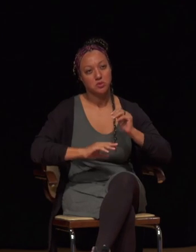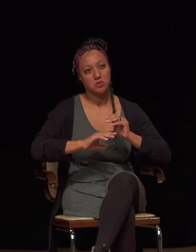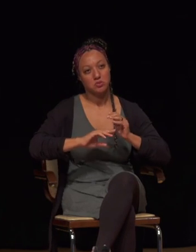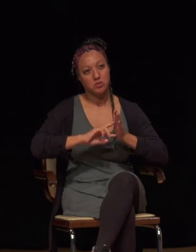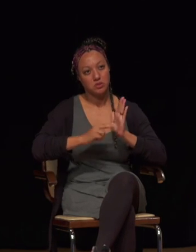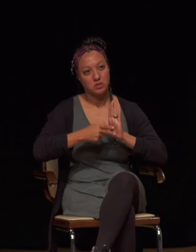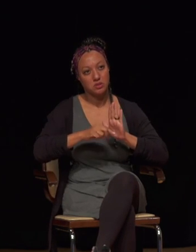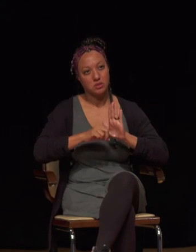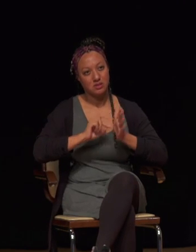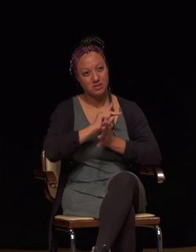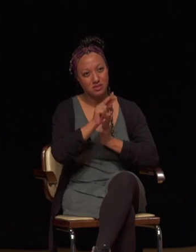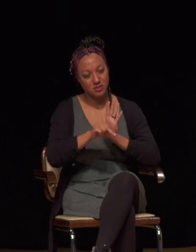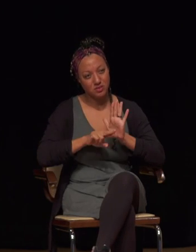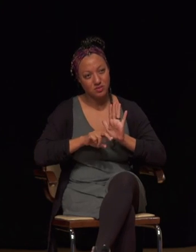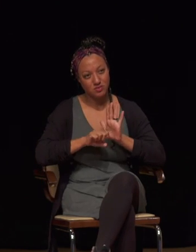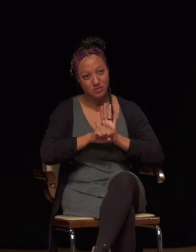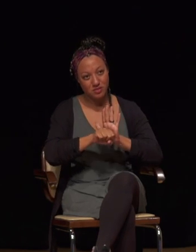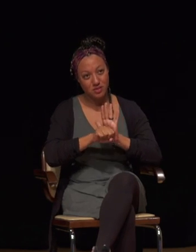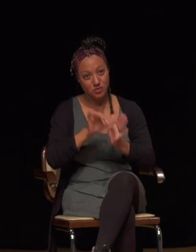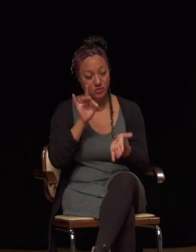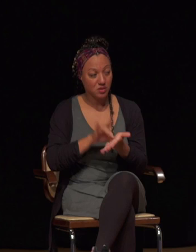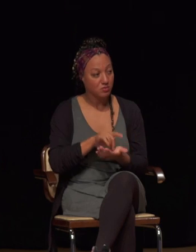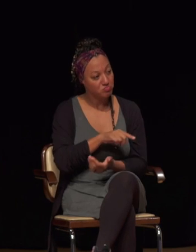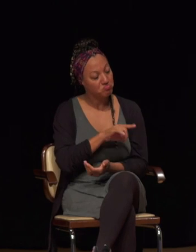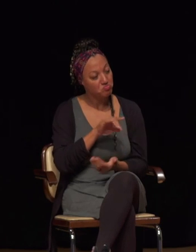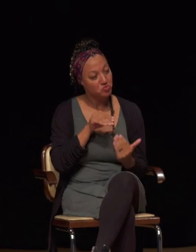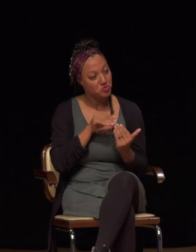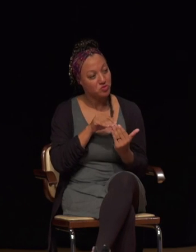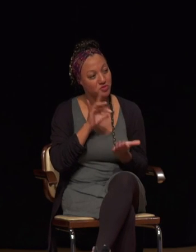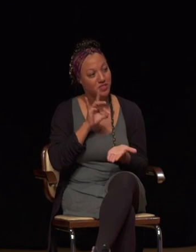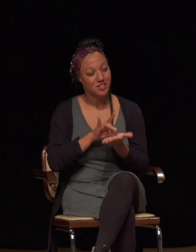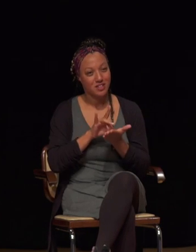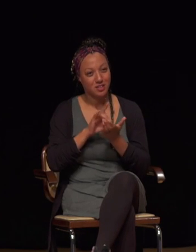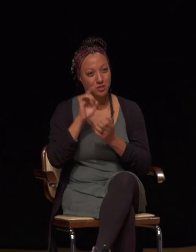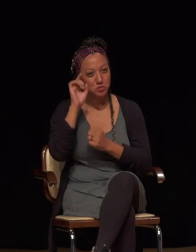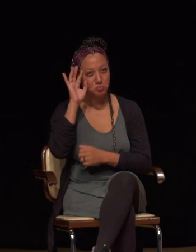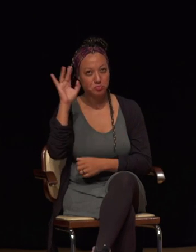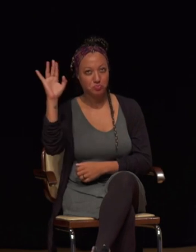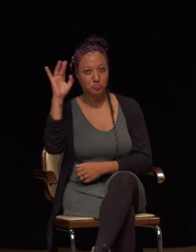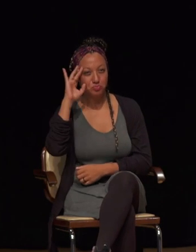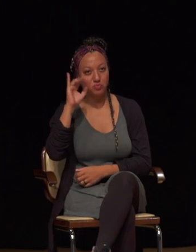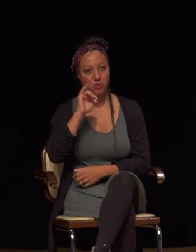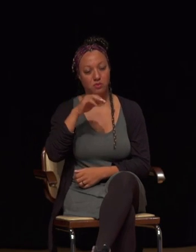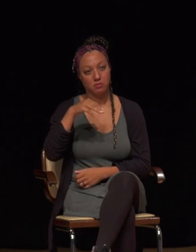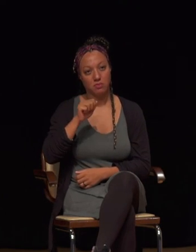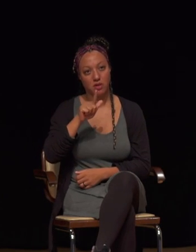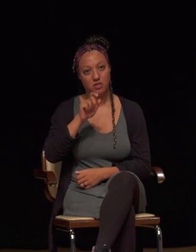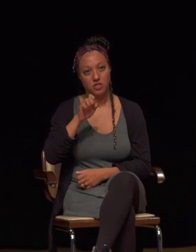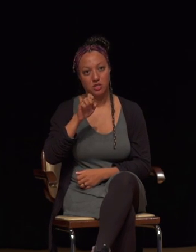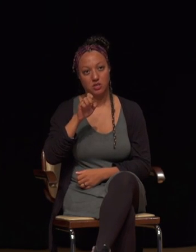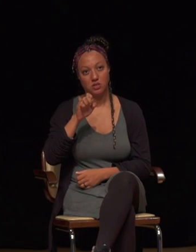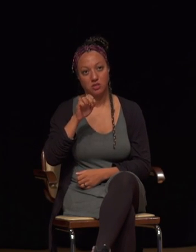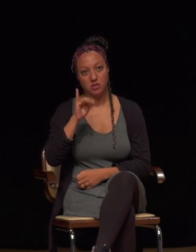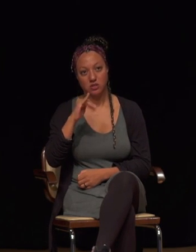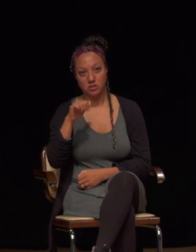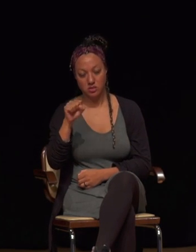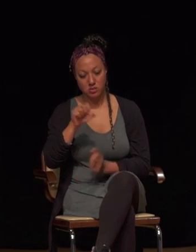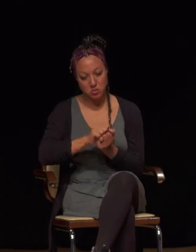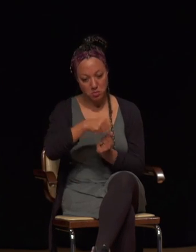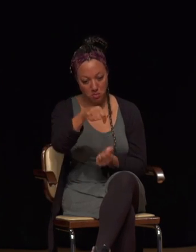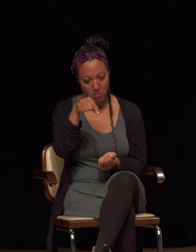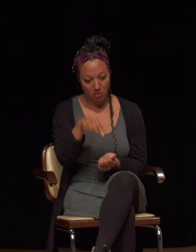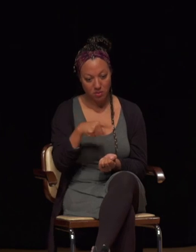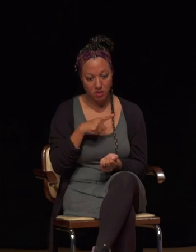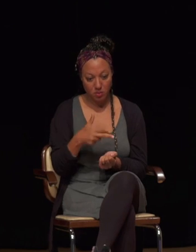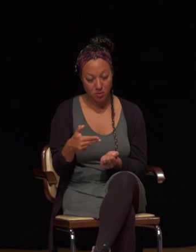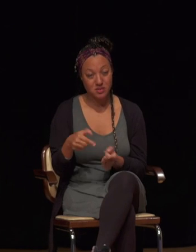pra produção de verdades essas sim são verdades verdades imagéticas pelo que os pelos que os mapas contêm e pelo que eles